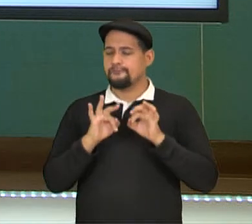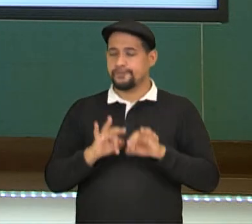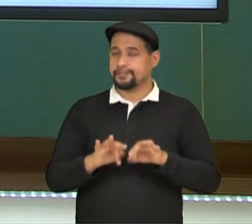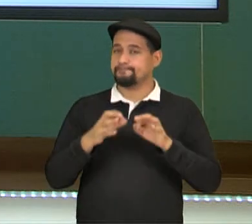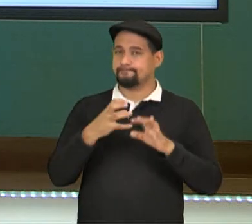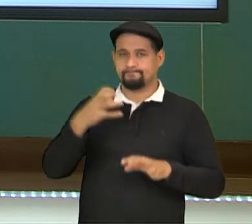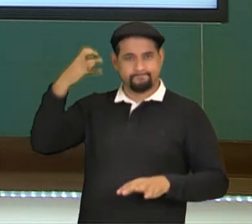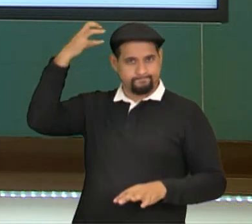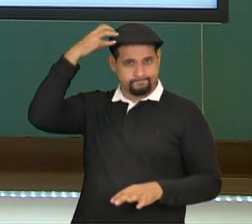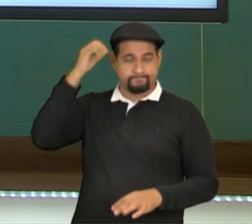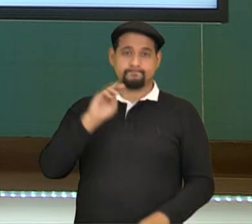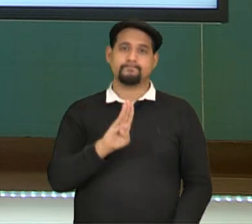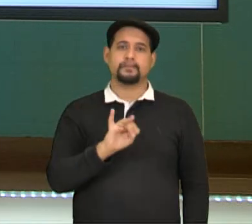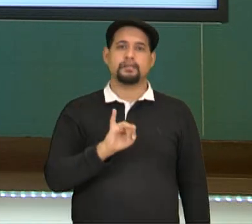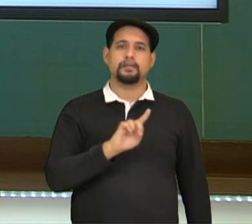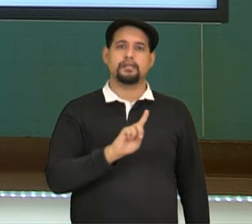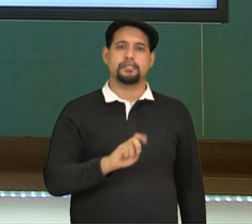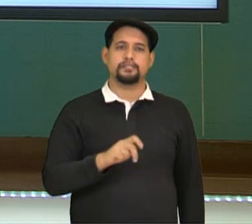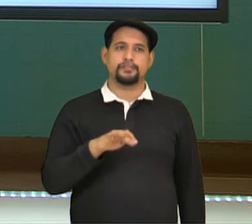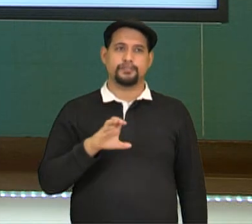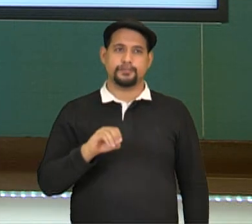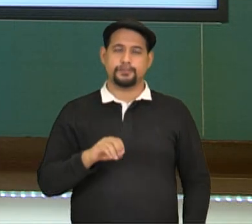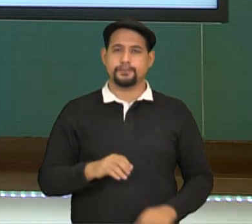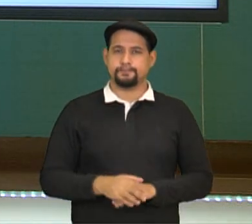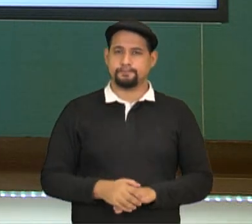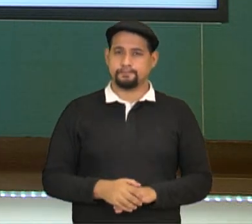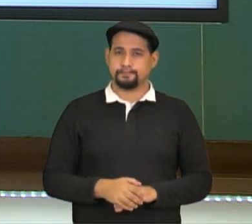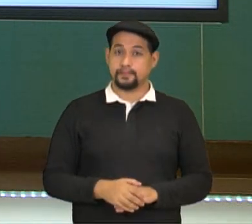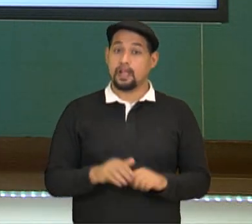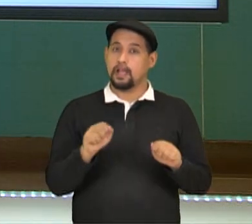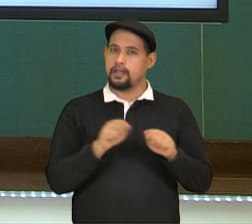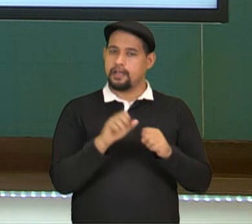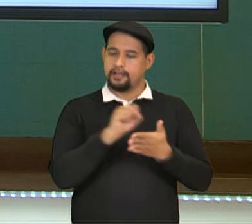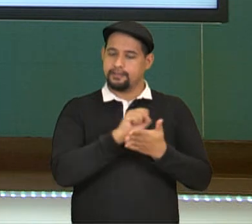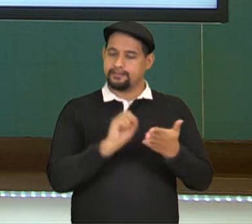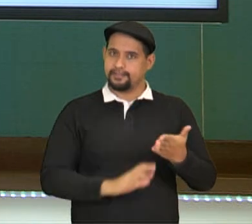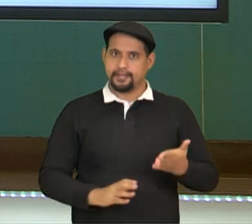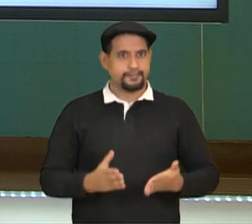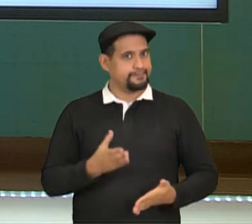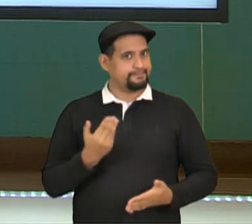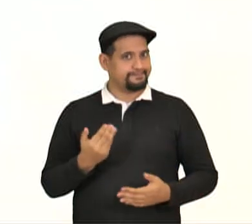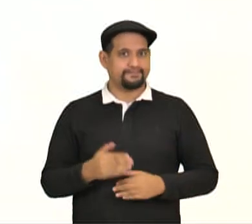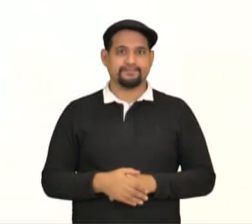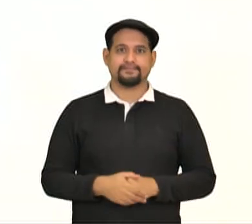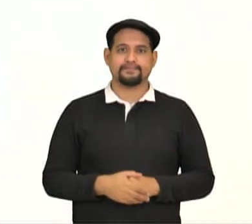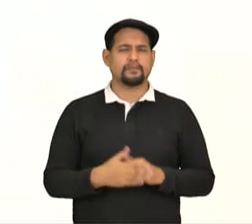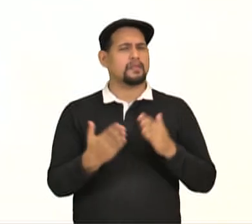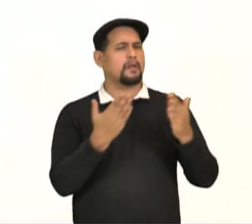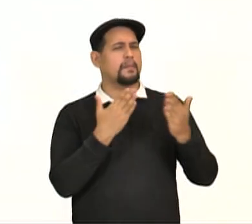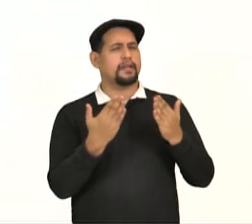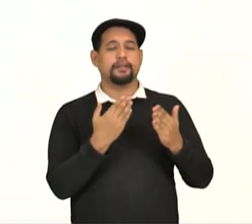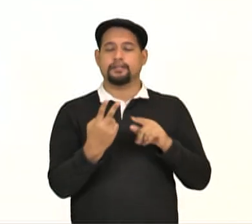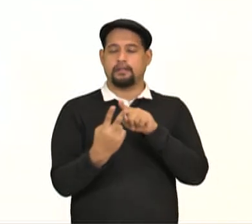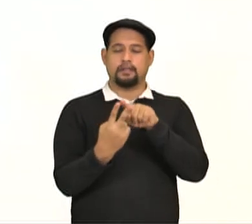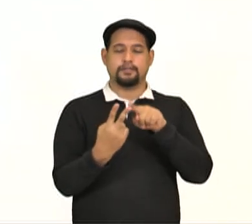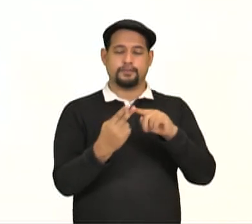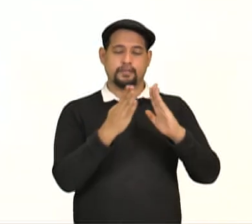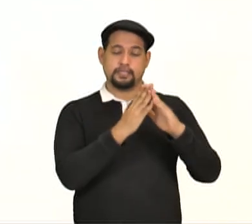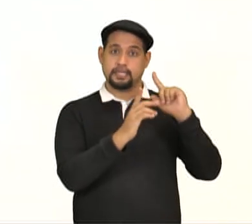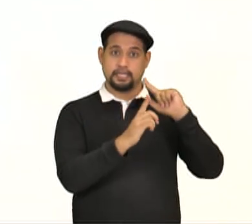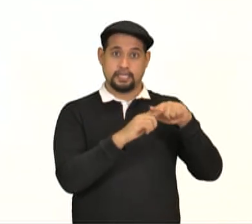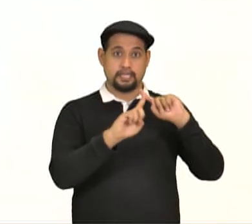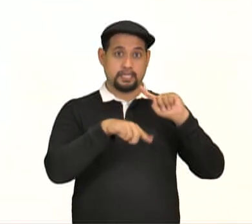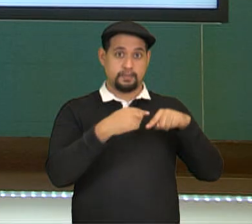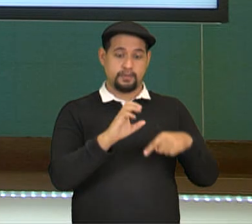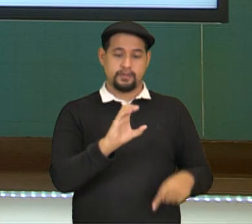Império Bizantino. Então, pessoal, vamos fazer mais uma atividade aqui? Ó, comparando ambas as igrejas após o